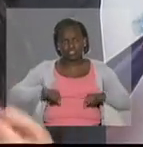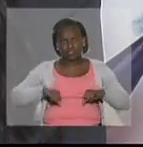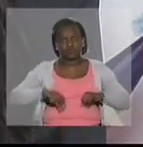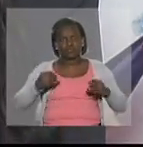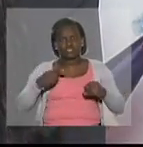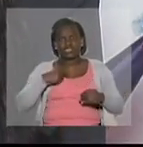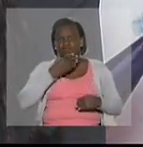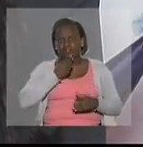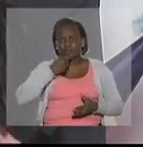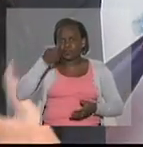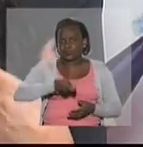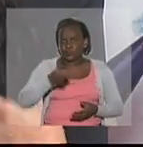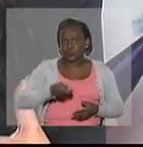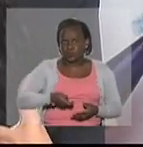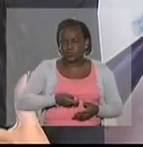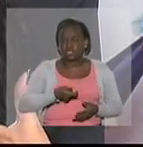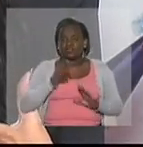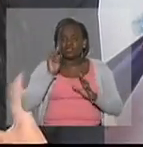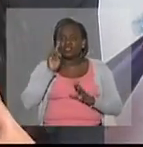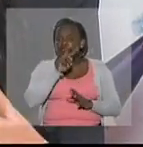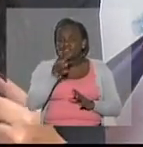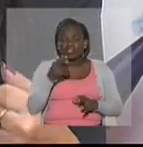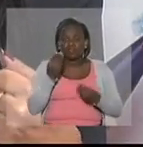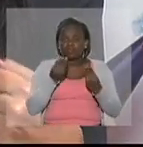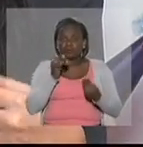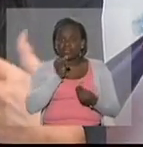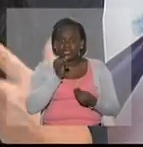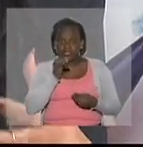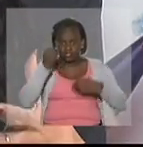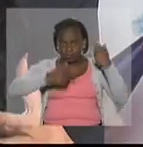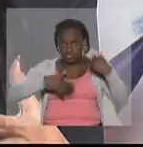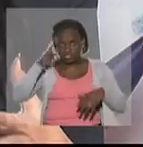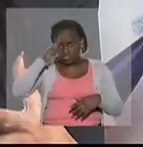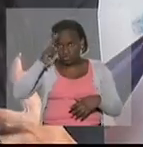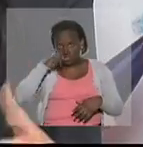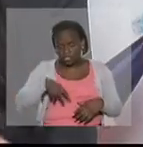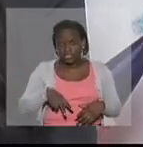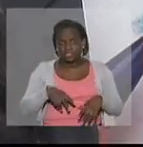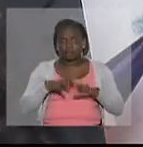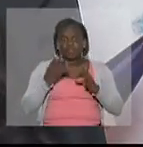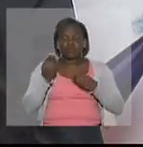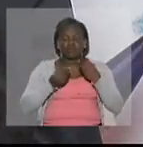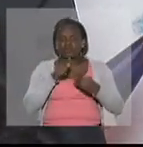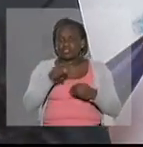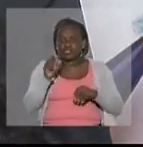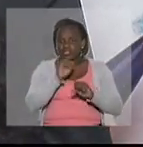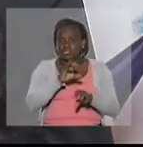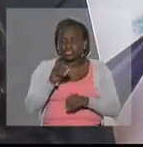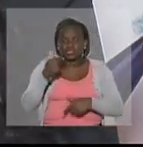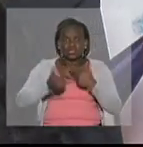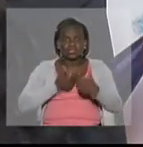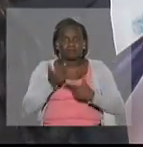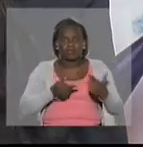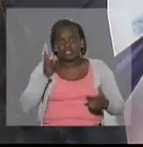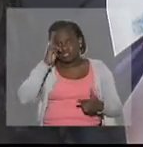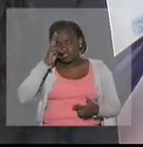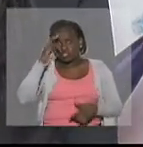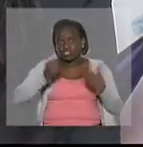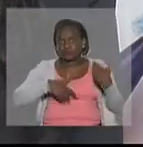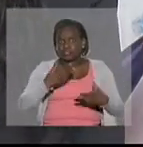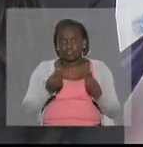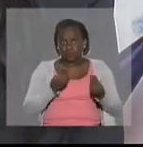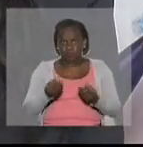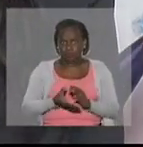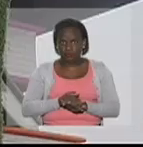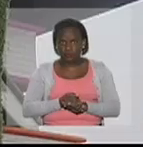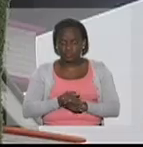sofre muito com machismo como é que vocês veem isso quando vocês por exemplo contam uma história e como é que vocês trabalham isso na contação